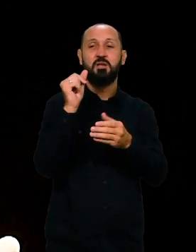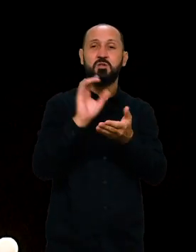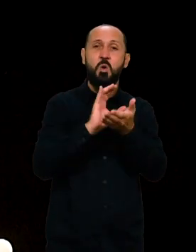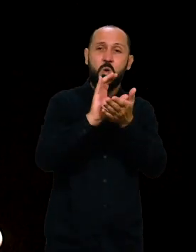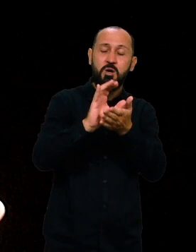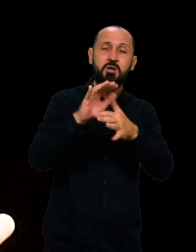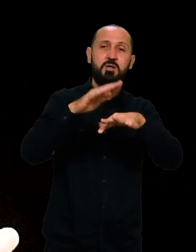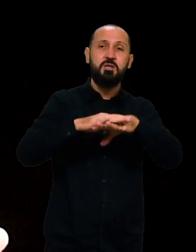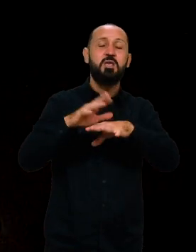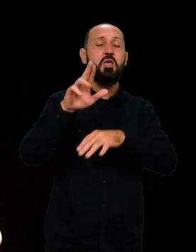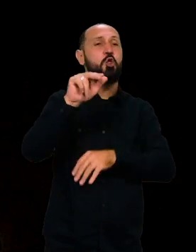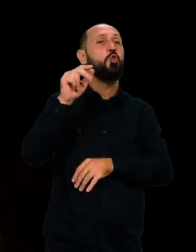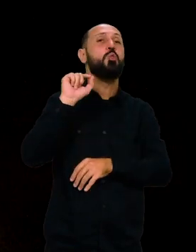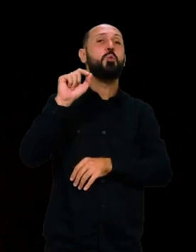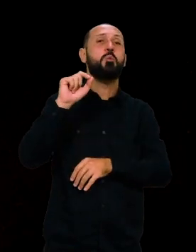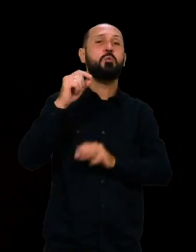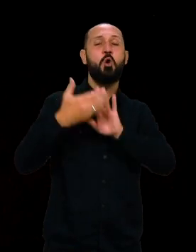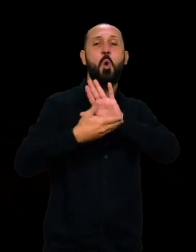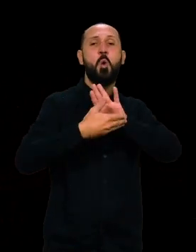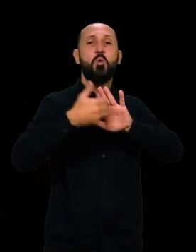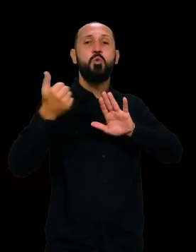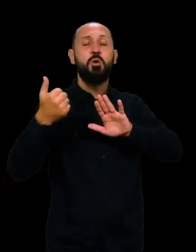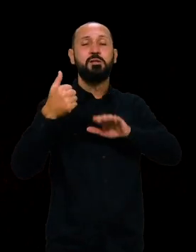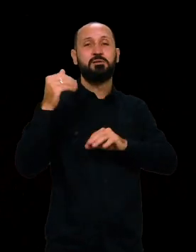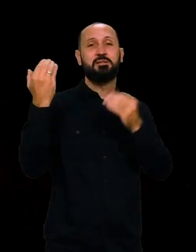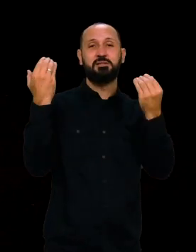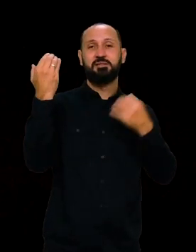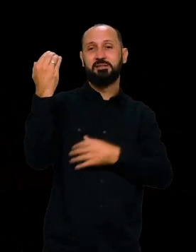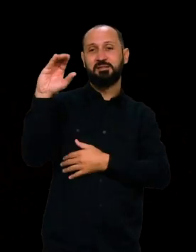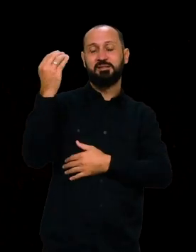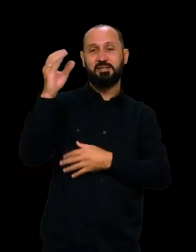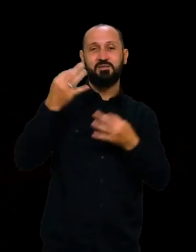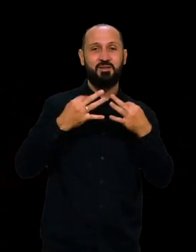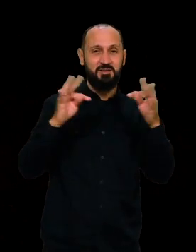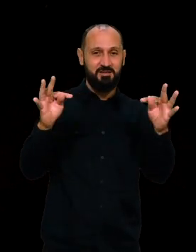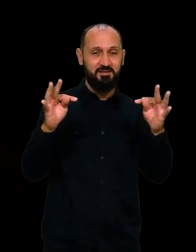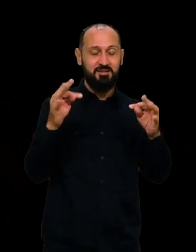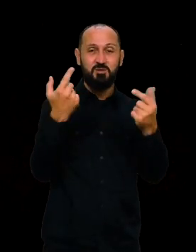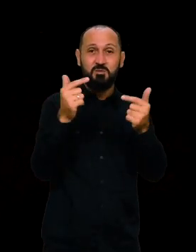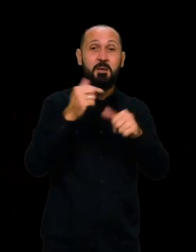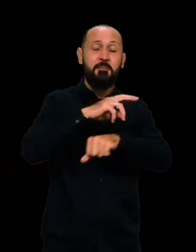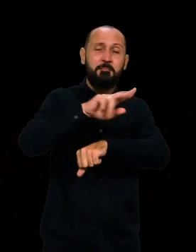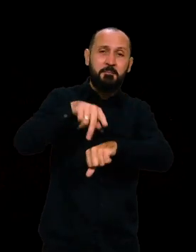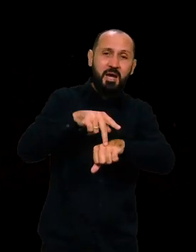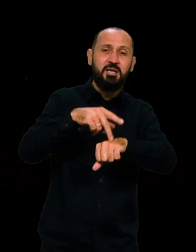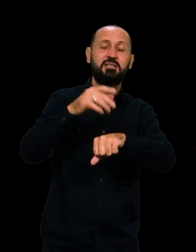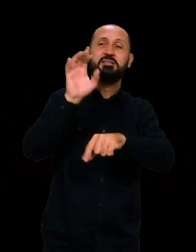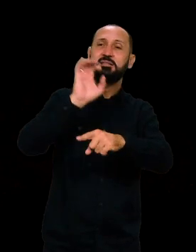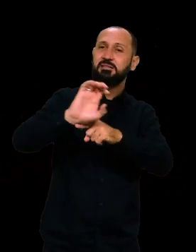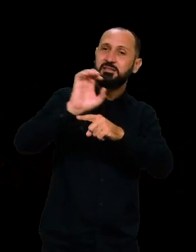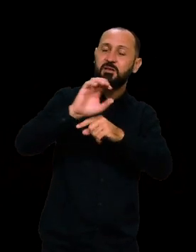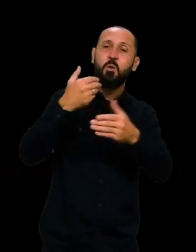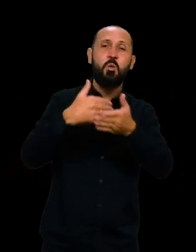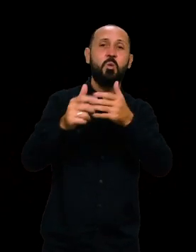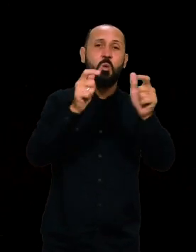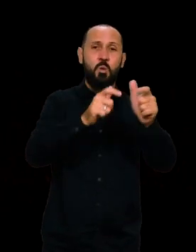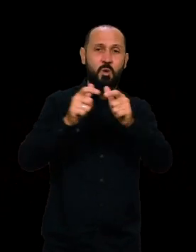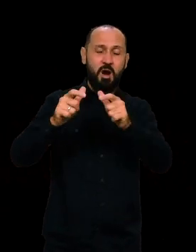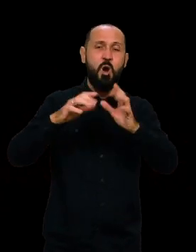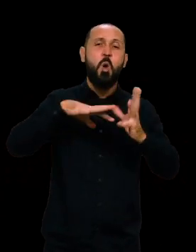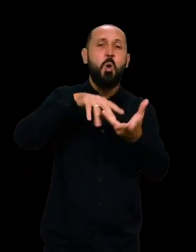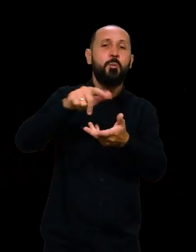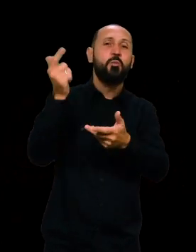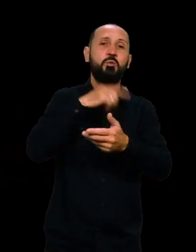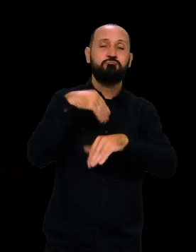levem esse orçamento, que nunca mais alguém tome o orçamento da ciência e tecnologia, que não tem país, estado ou qualquer lugar do mundo que